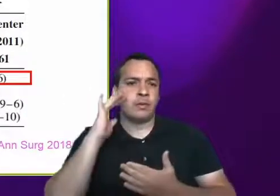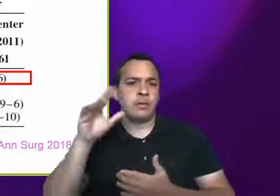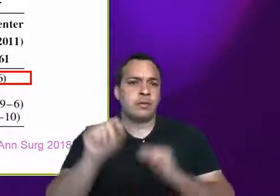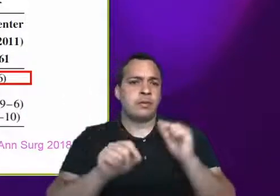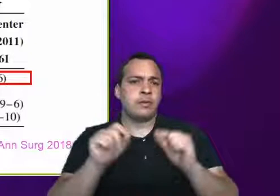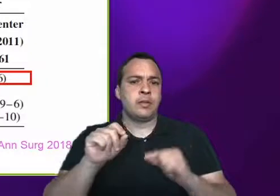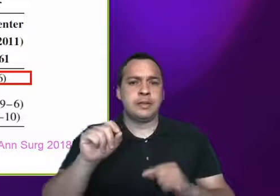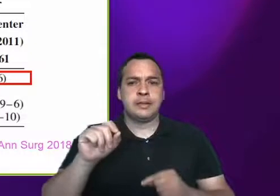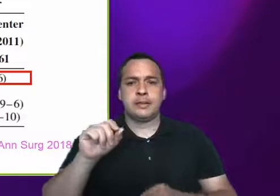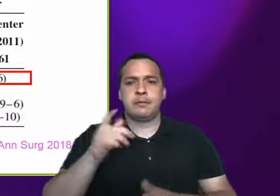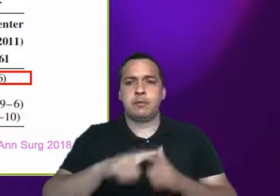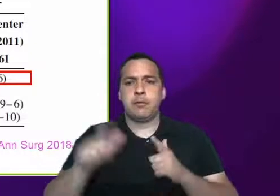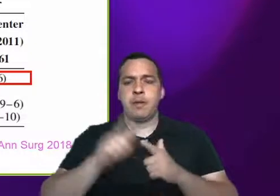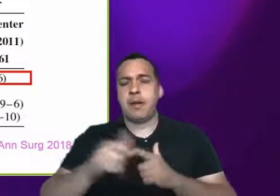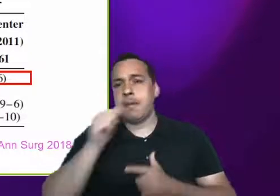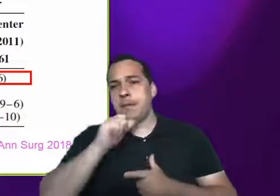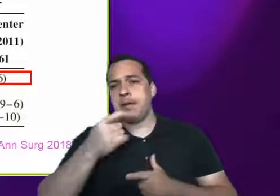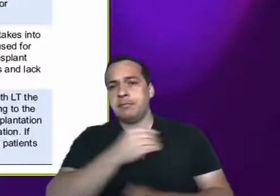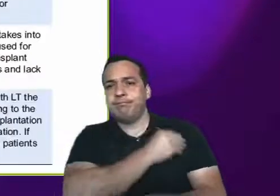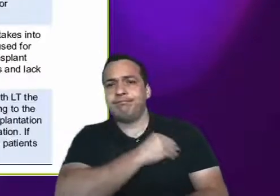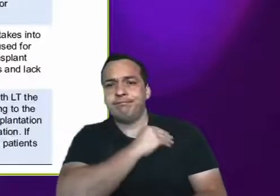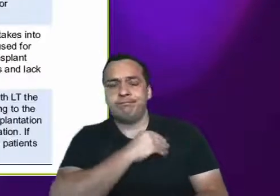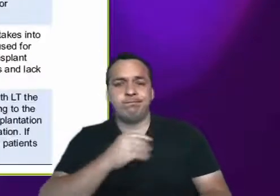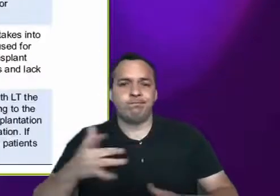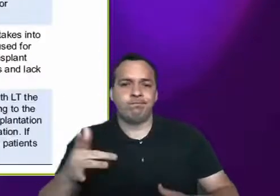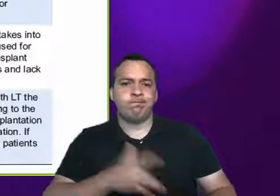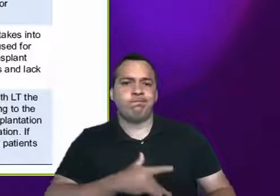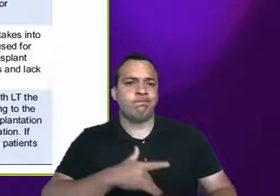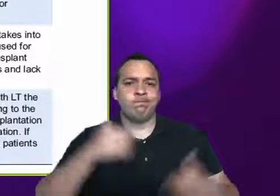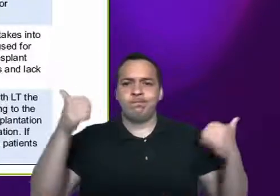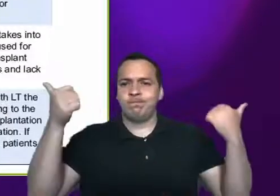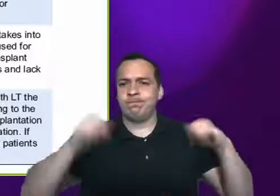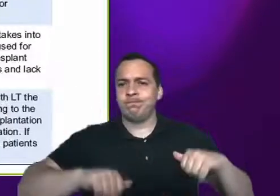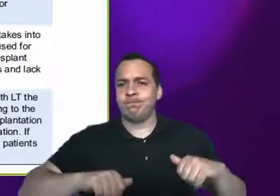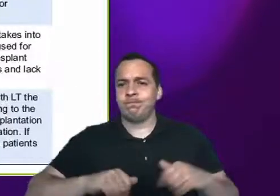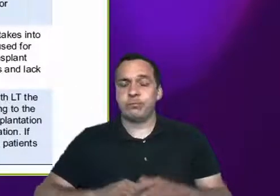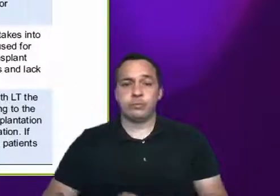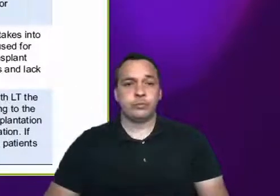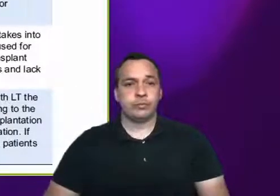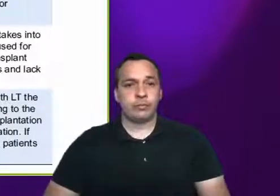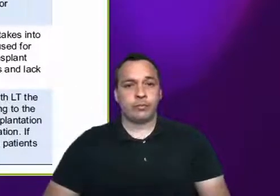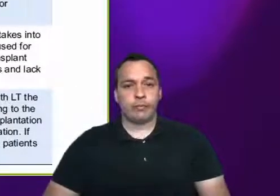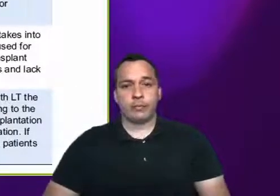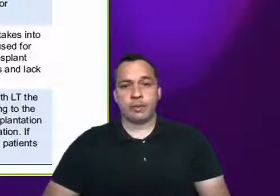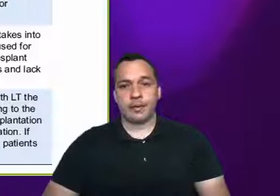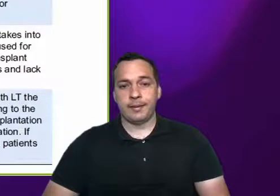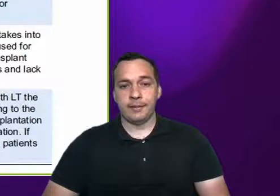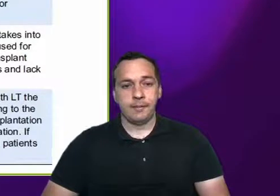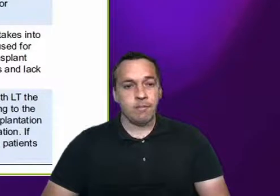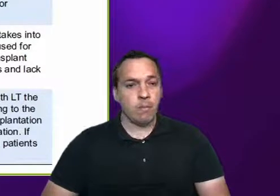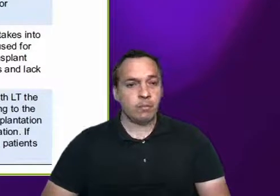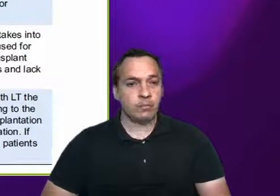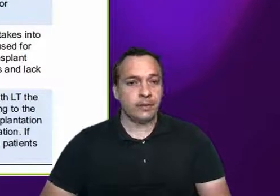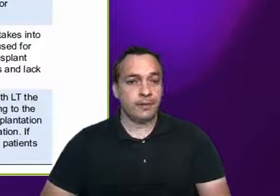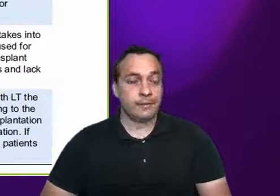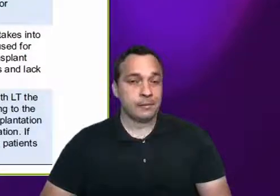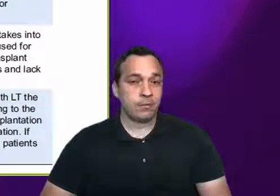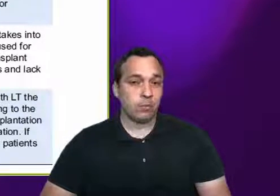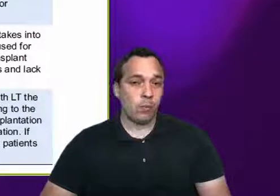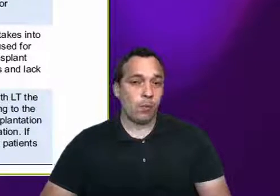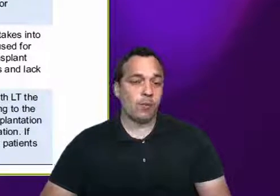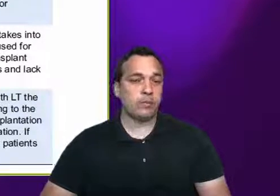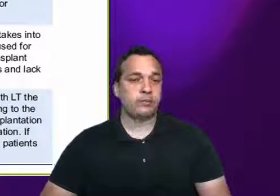recair, para a recidiva do tumor, como, por exemplo, a cirrose. segundo princípio bem importante